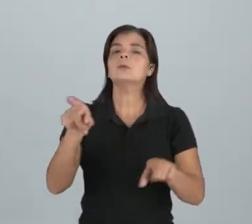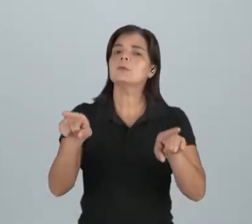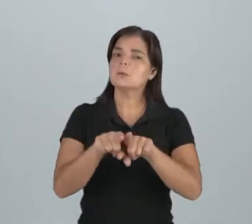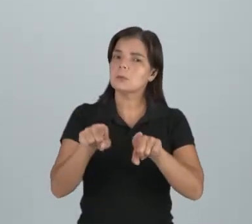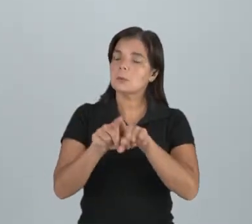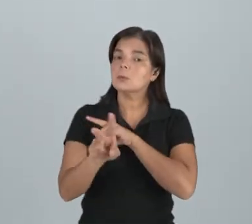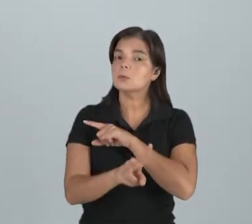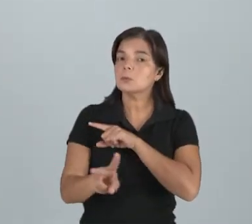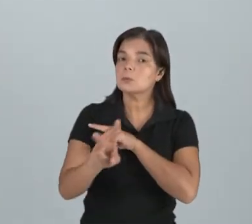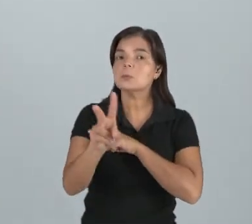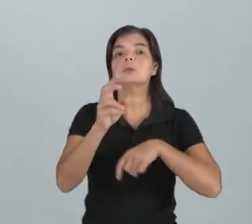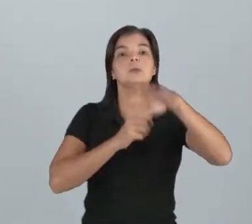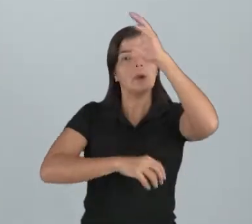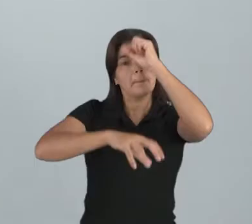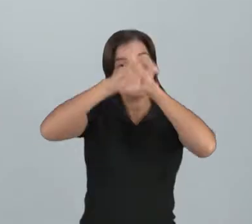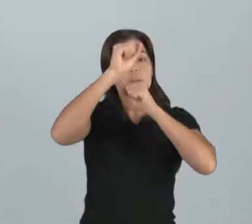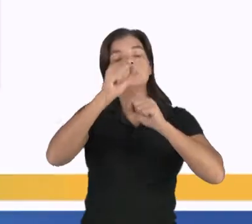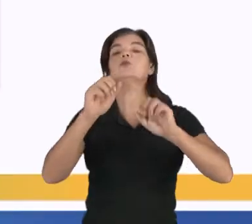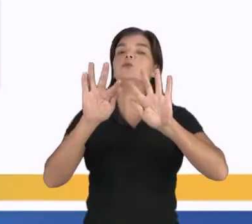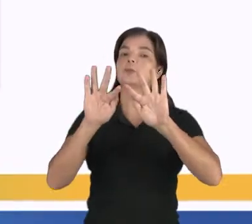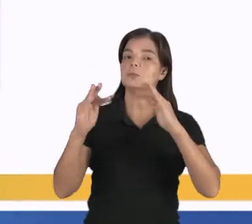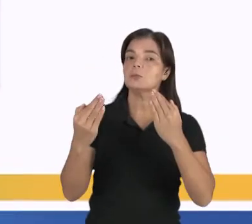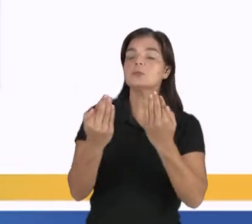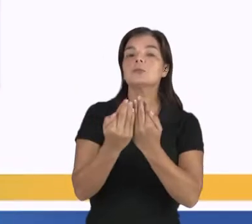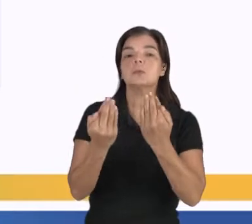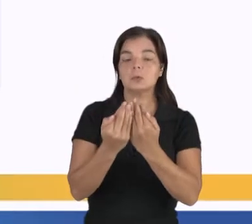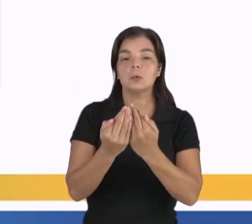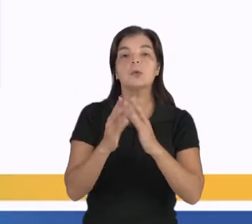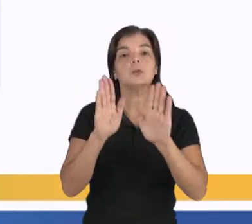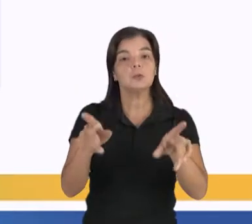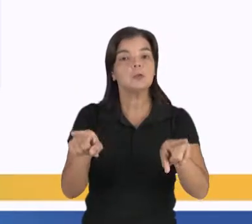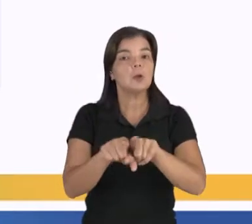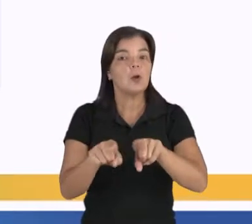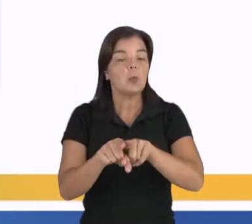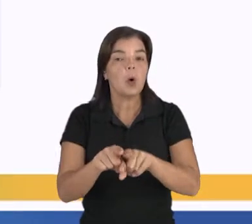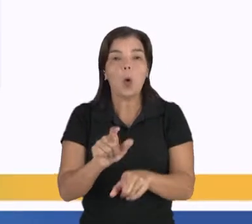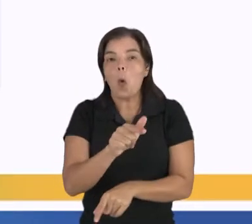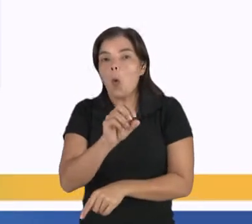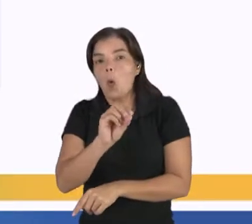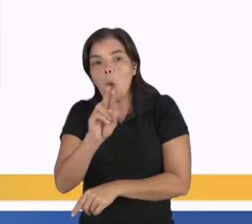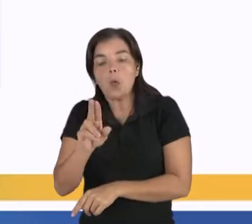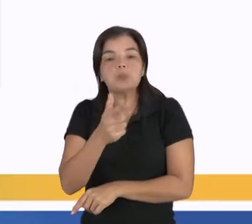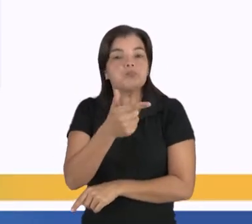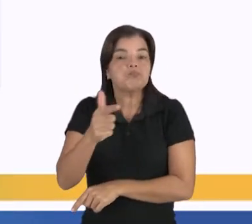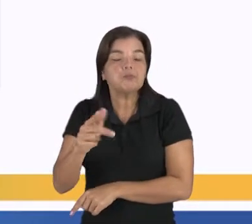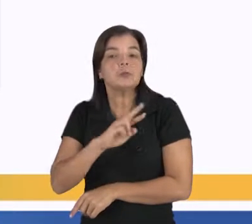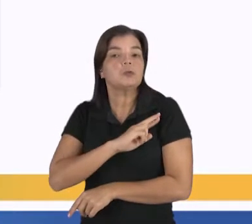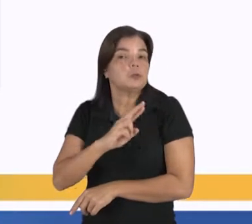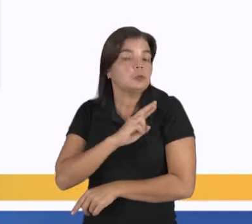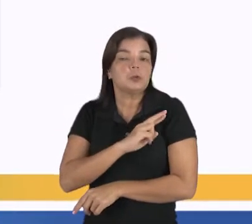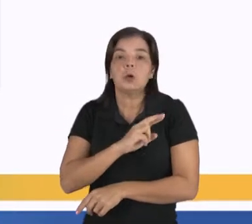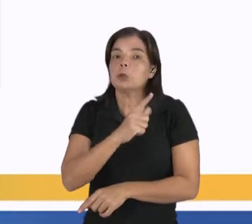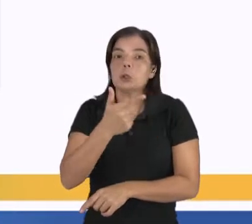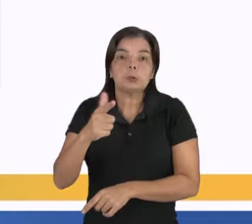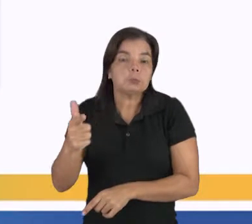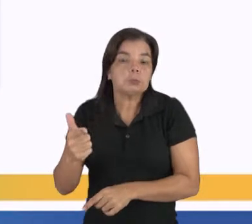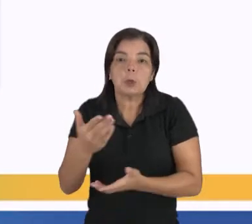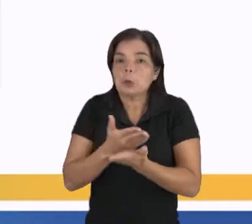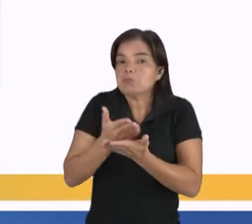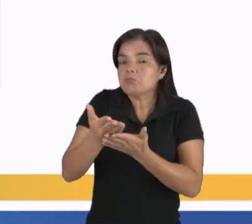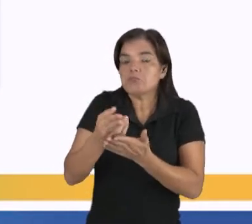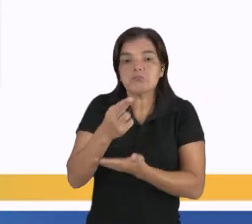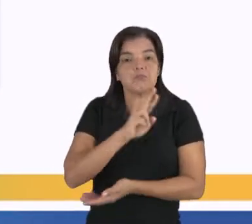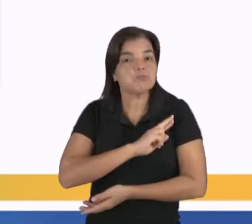também aprendido em família. Religião a gente traz de casa, ou a não religião, caso exista uma família que não tem um